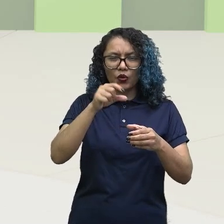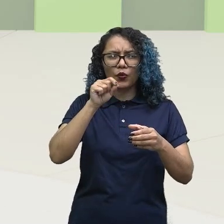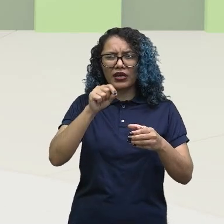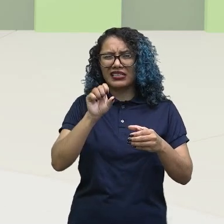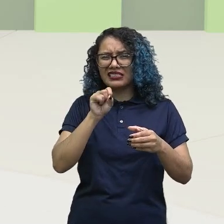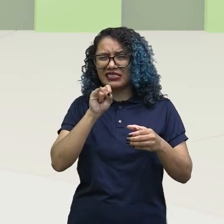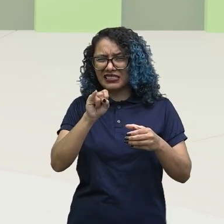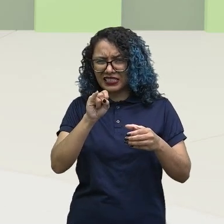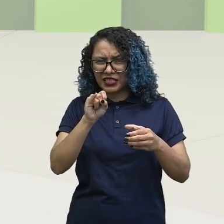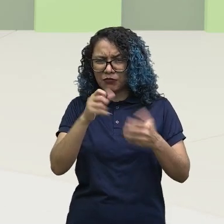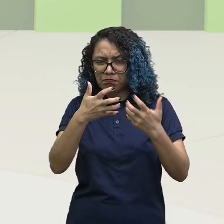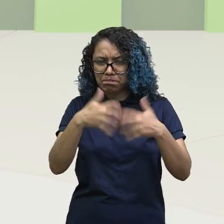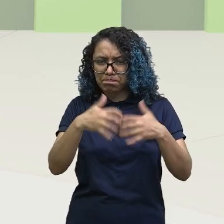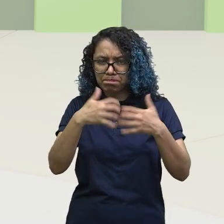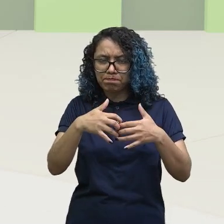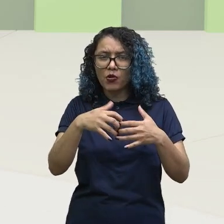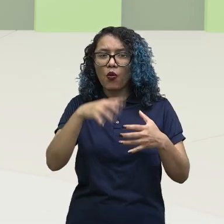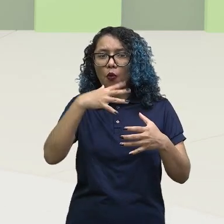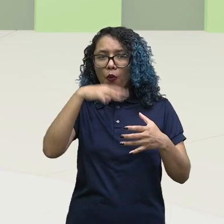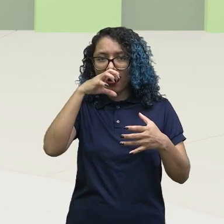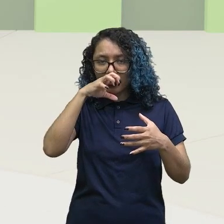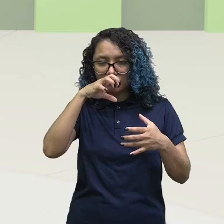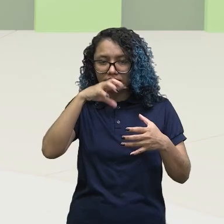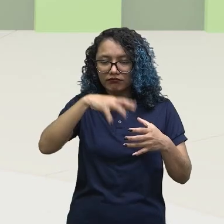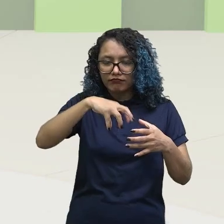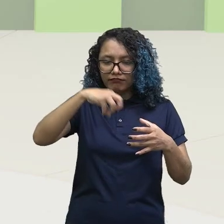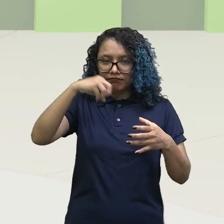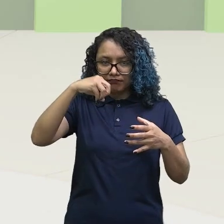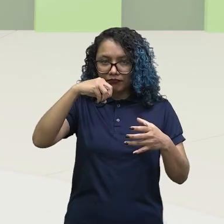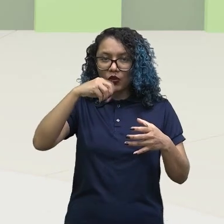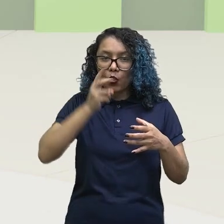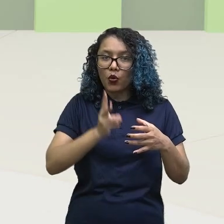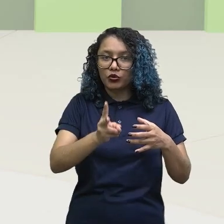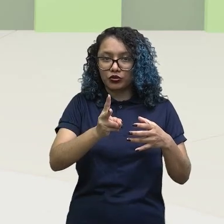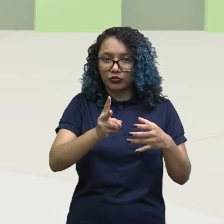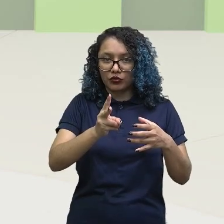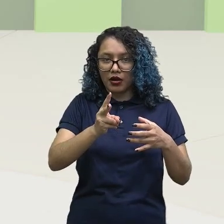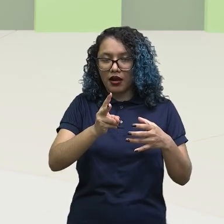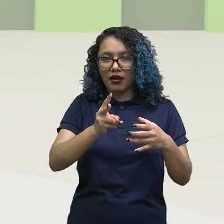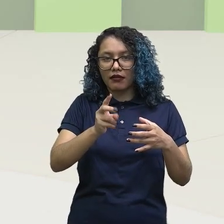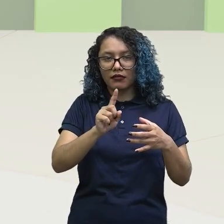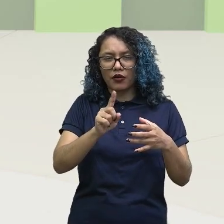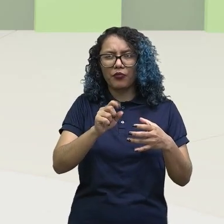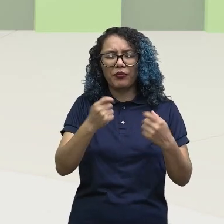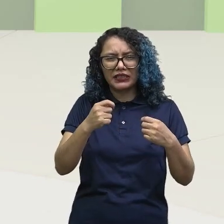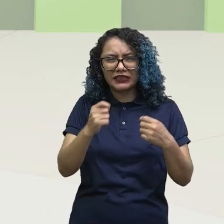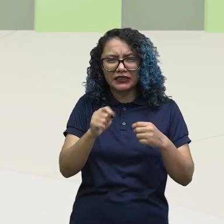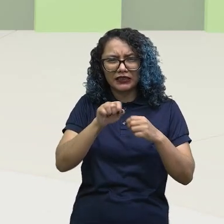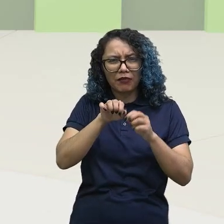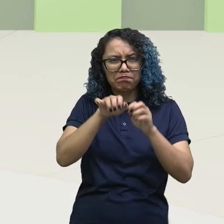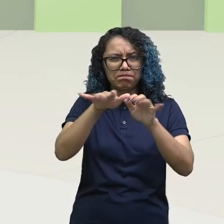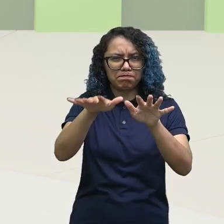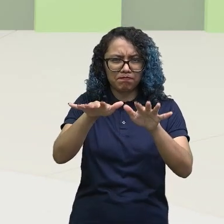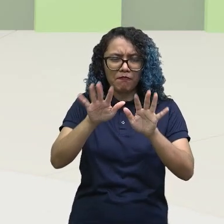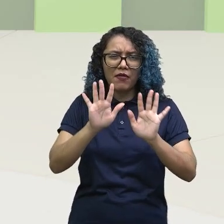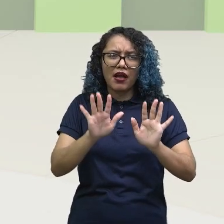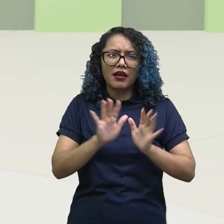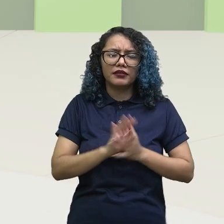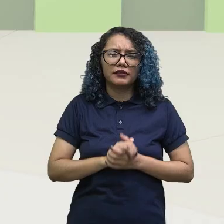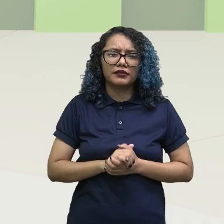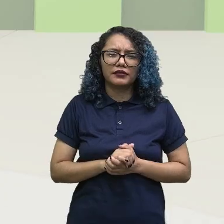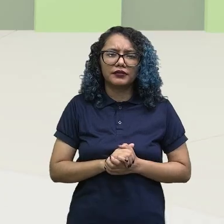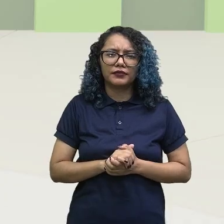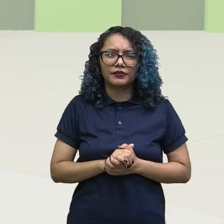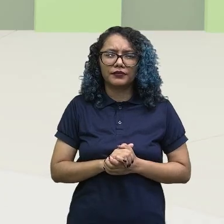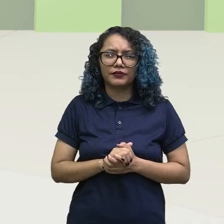ar, fazendo com que o ar não saia, tá? Mas seja expelido. Ah, professor, mas não seria